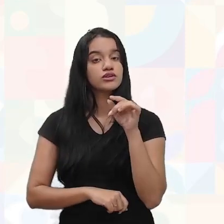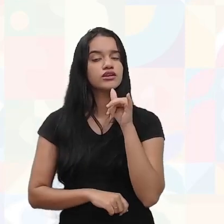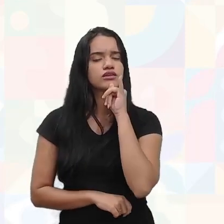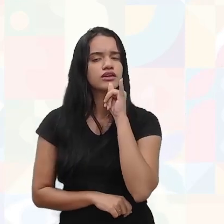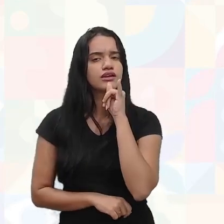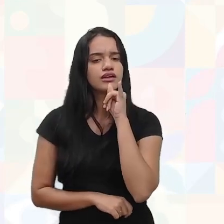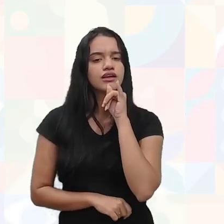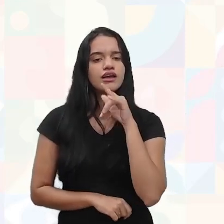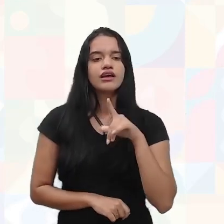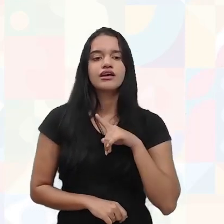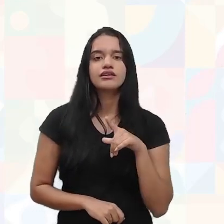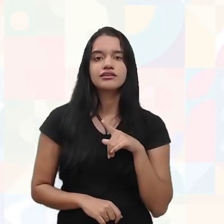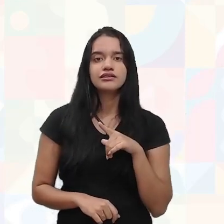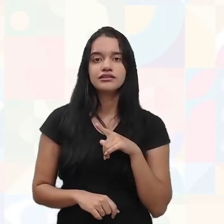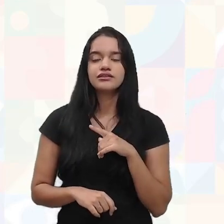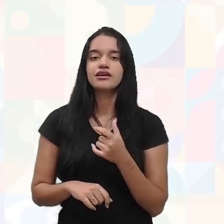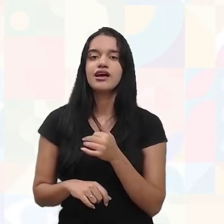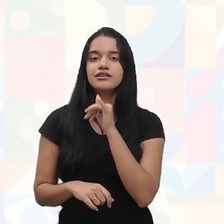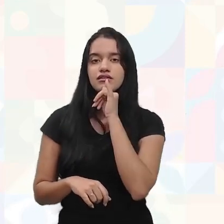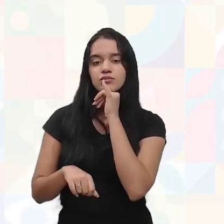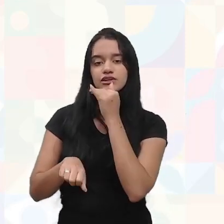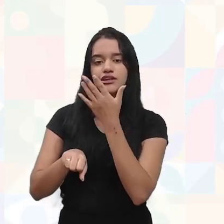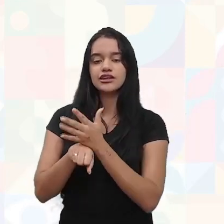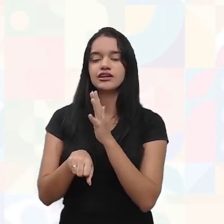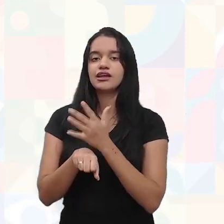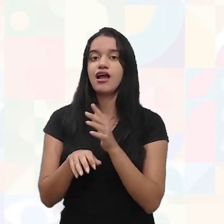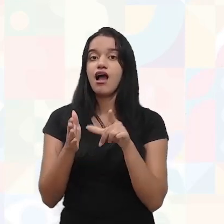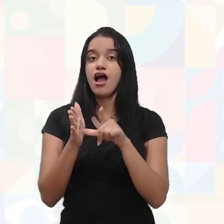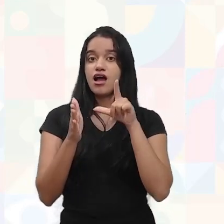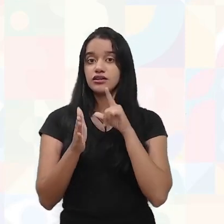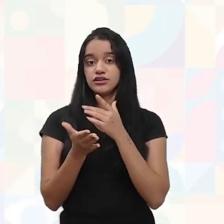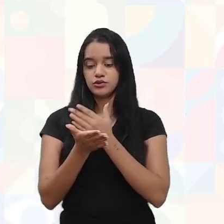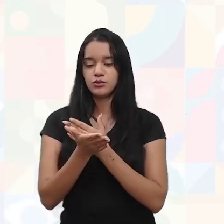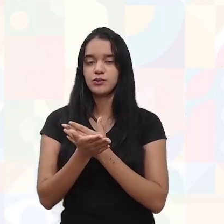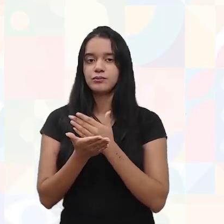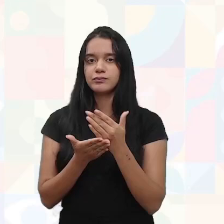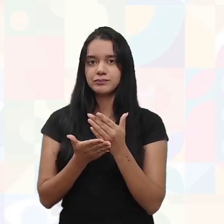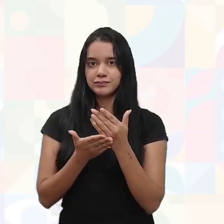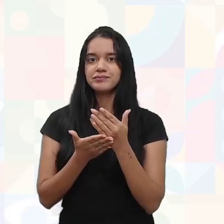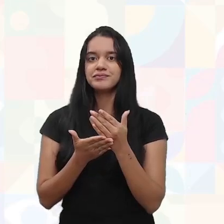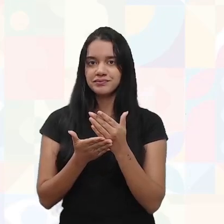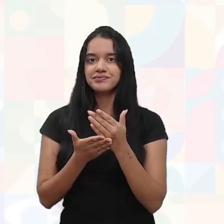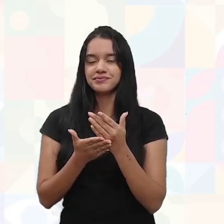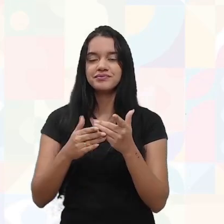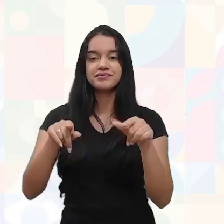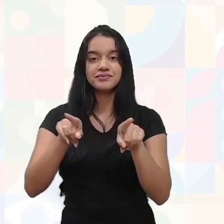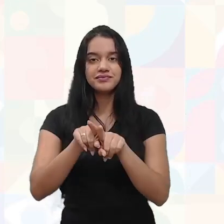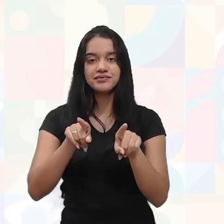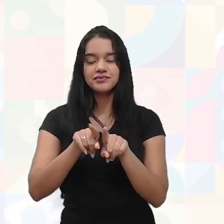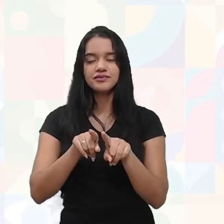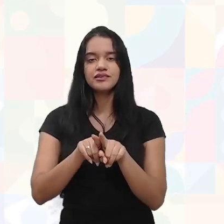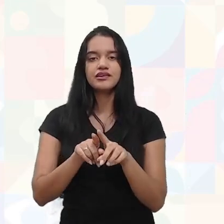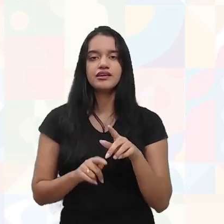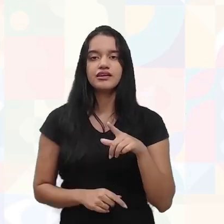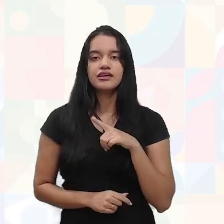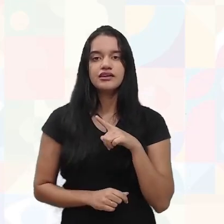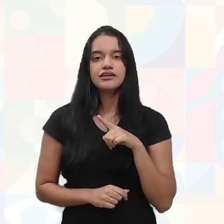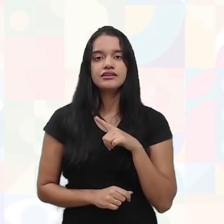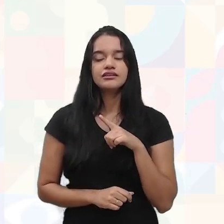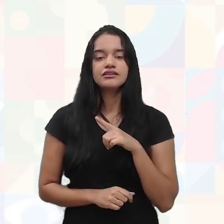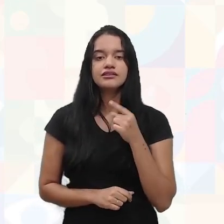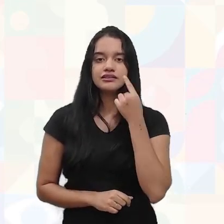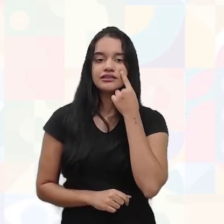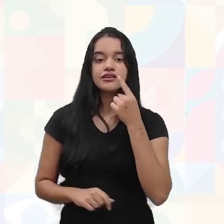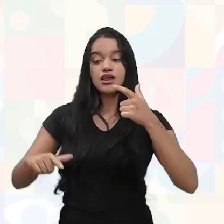de um treinamento dado aos operários antes do início das suas atividades. Temos no canteiro